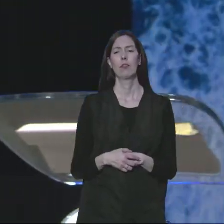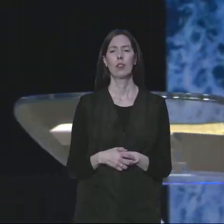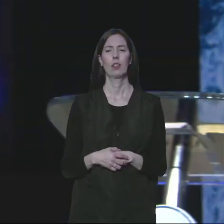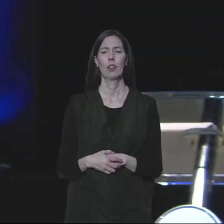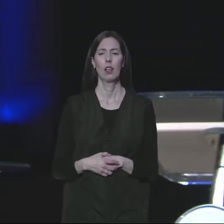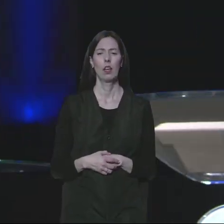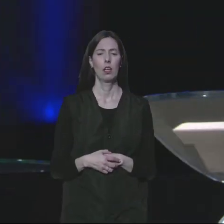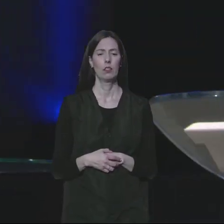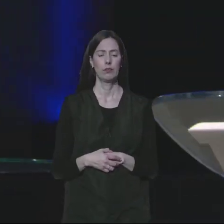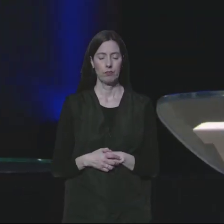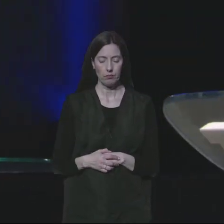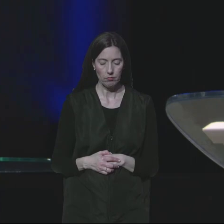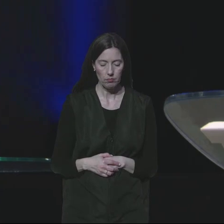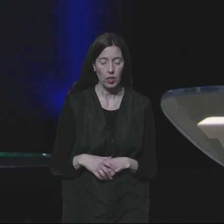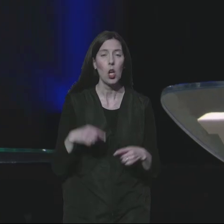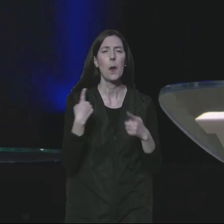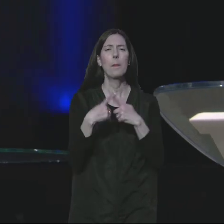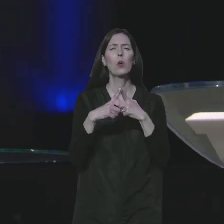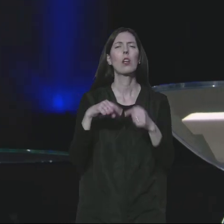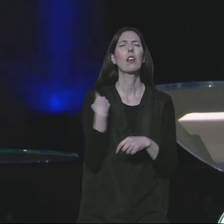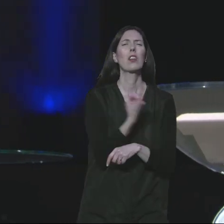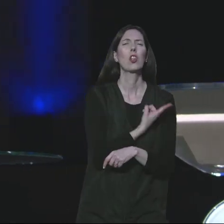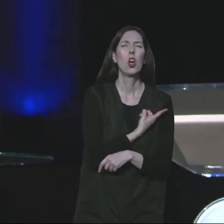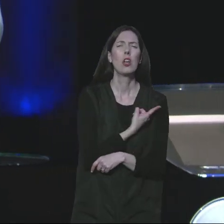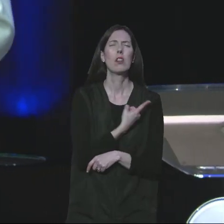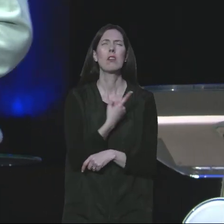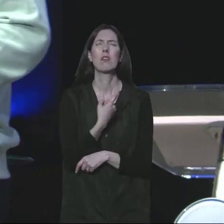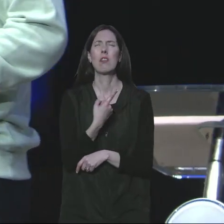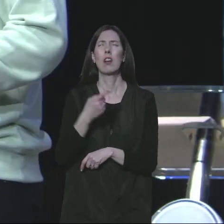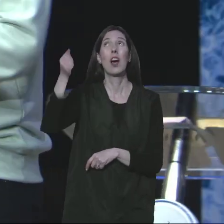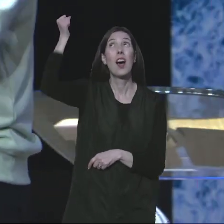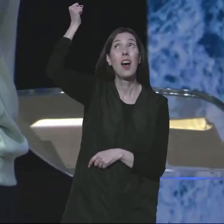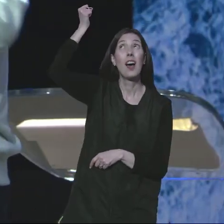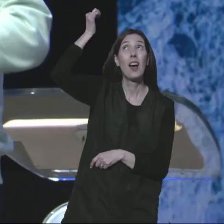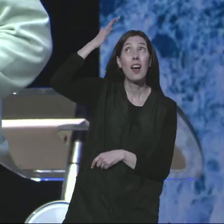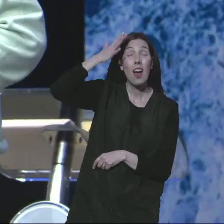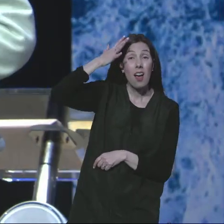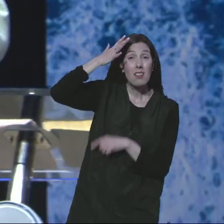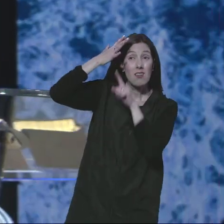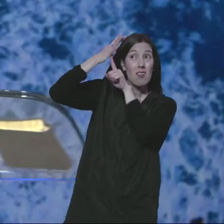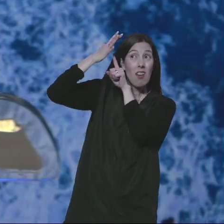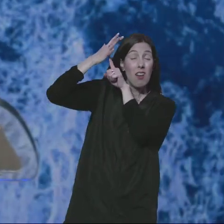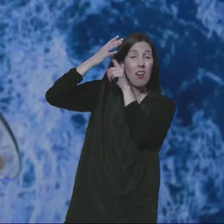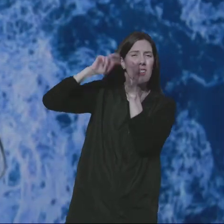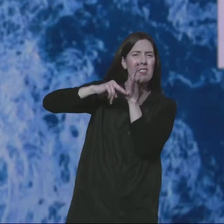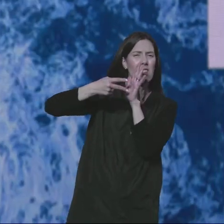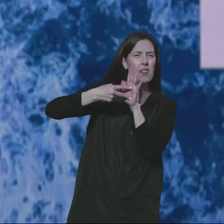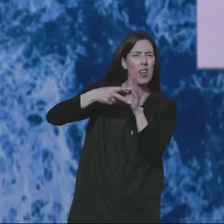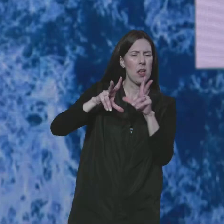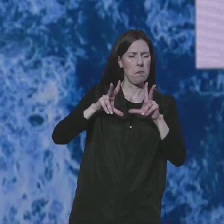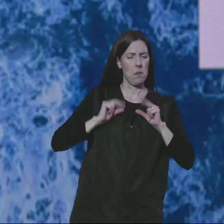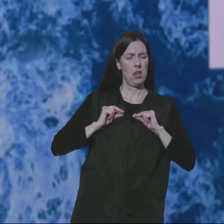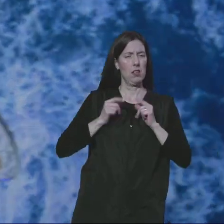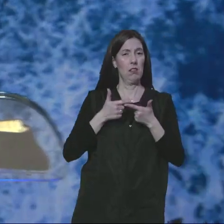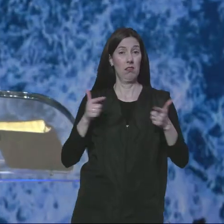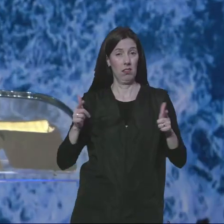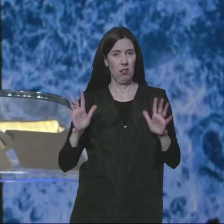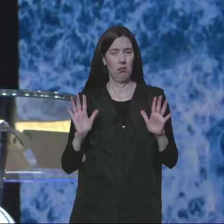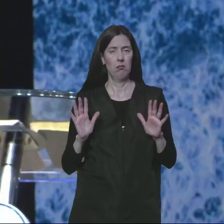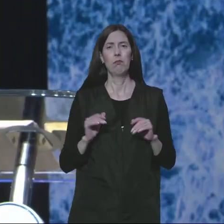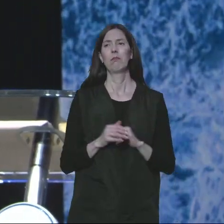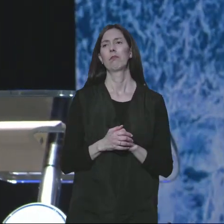é simplesmente o favor imerecido. Como assim? Vou explicar para você que não conhece a Bíblia